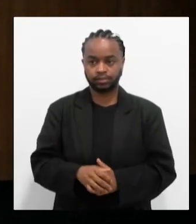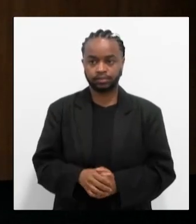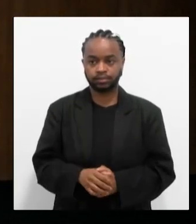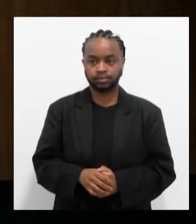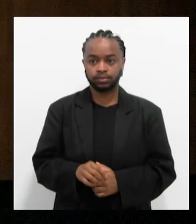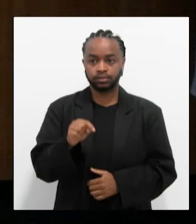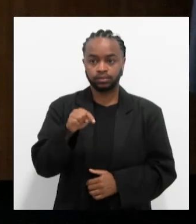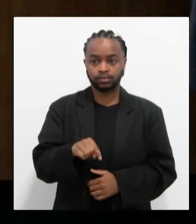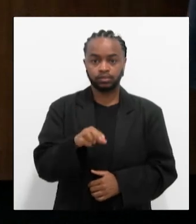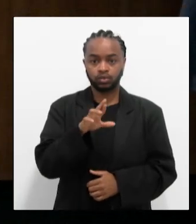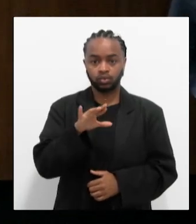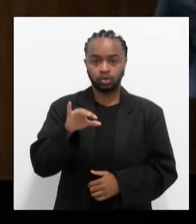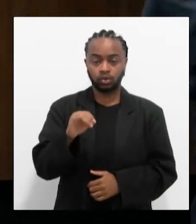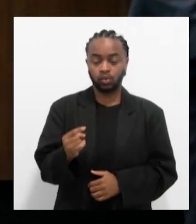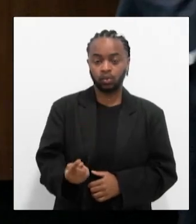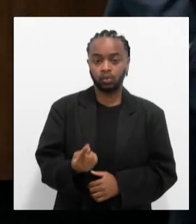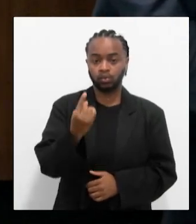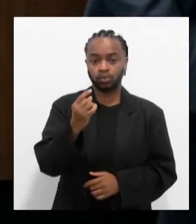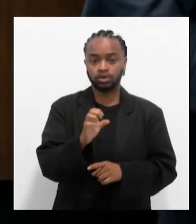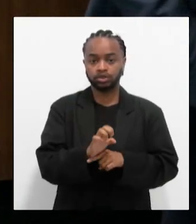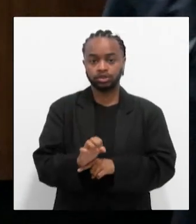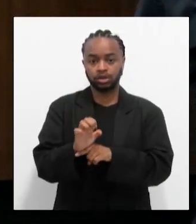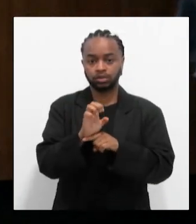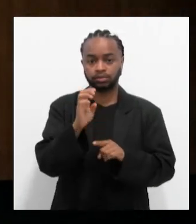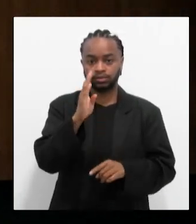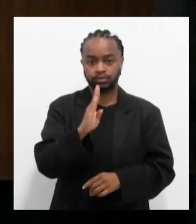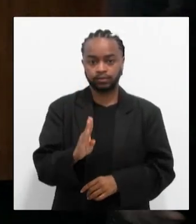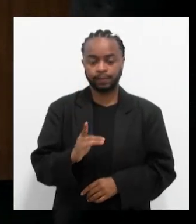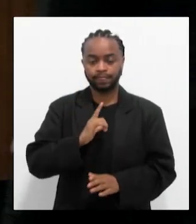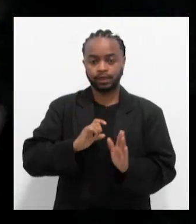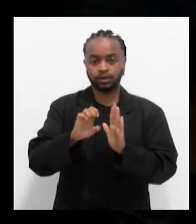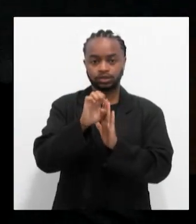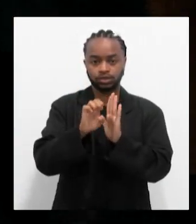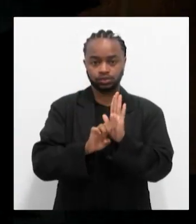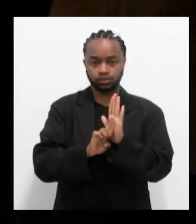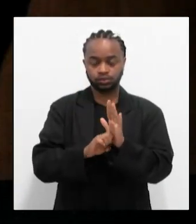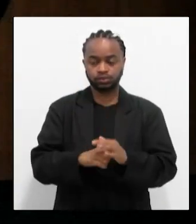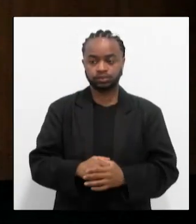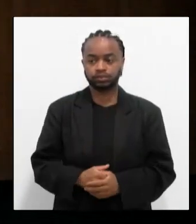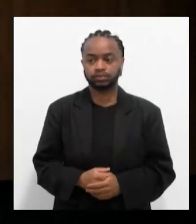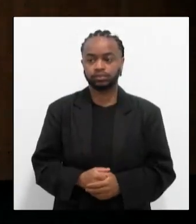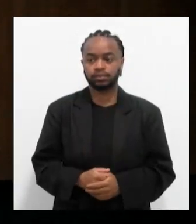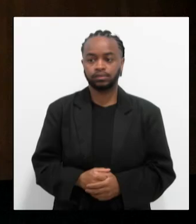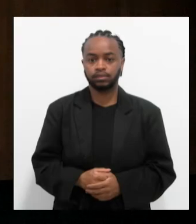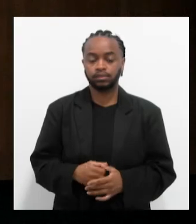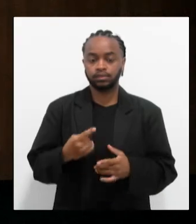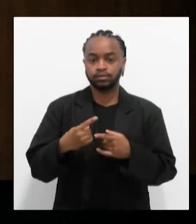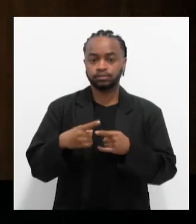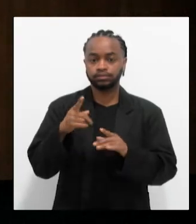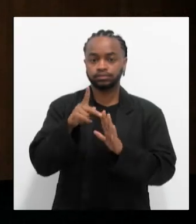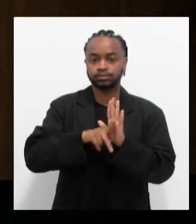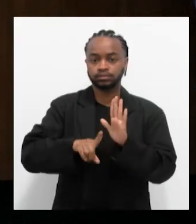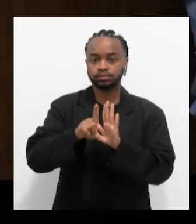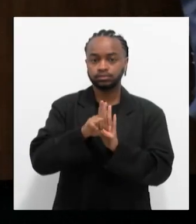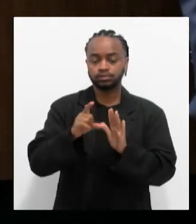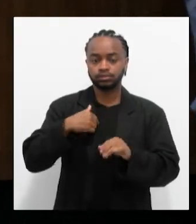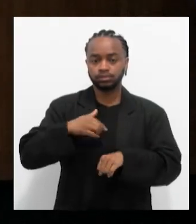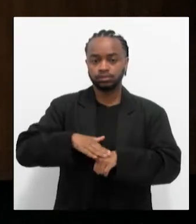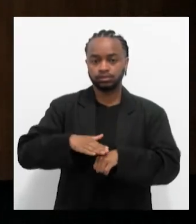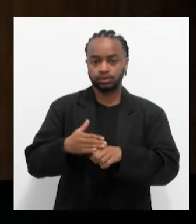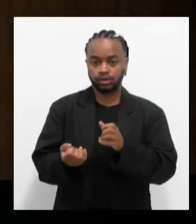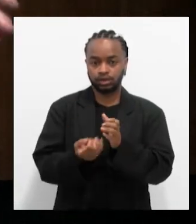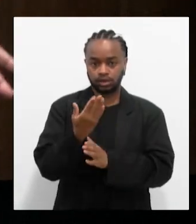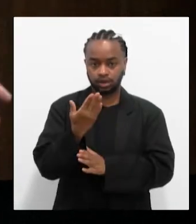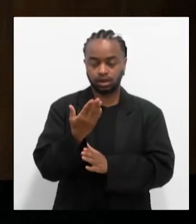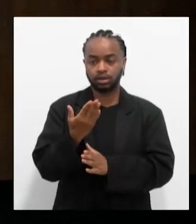Rio de Janeiro é o único estado do Brasil que tem esse estatuto. Foi um projeto de lei de minha autoria, onde